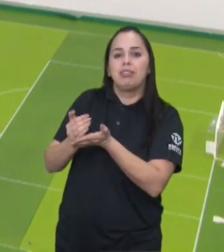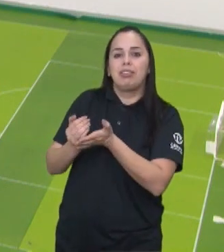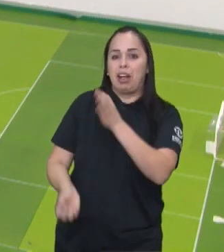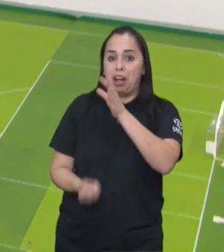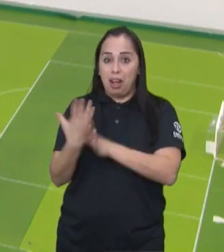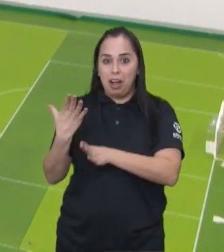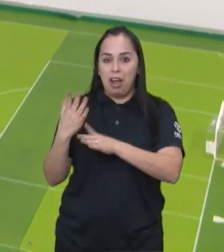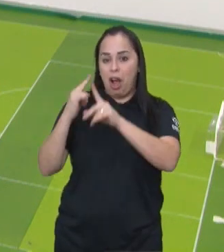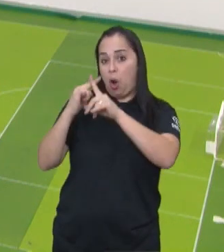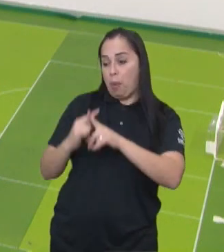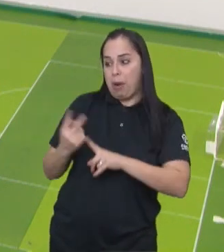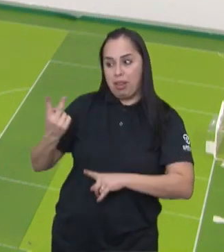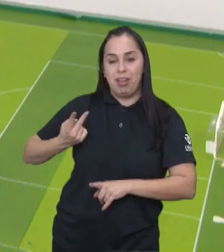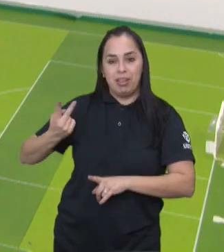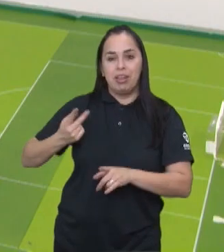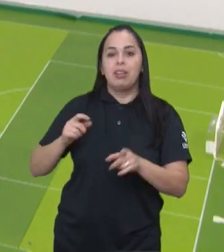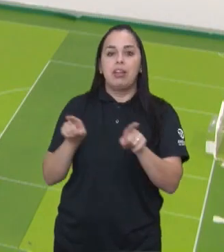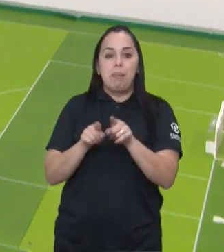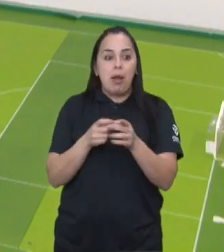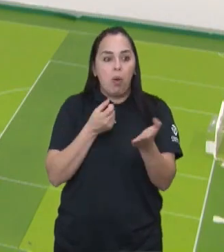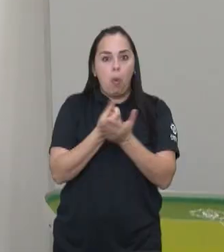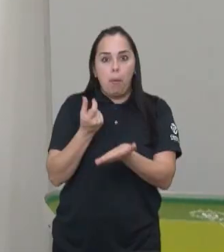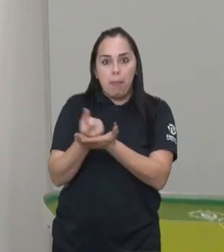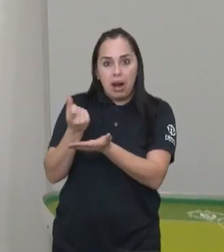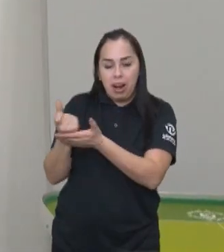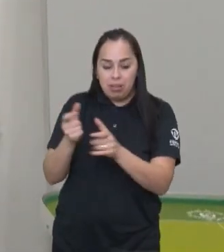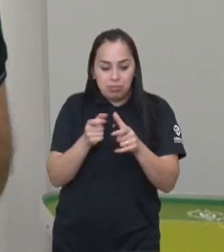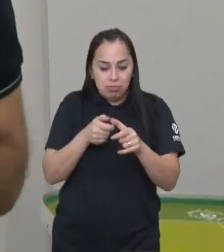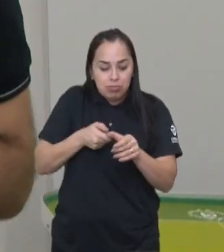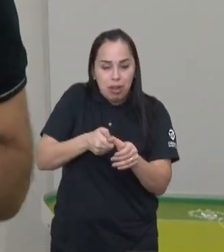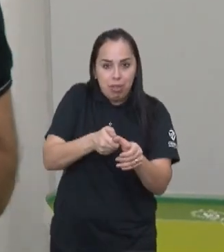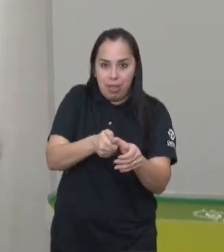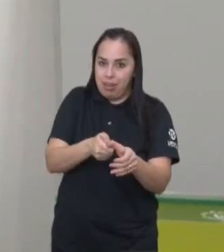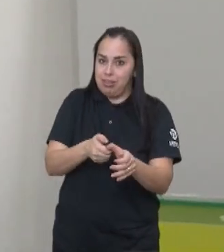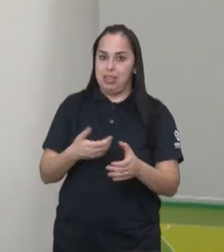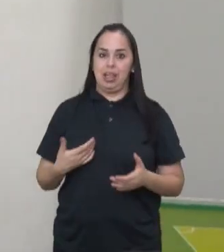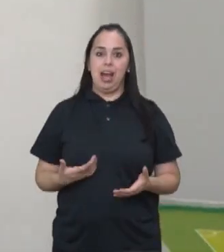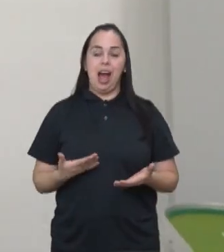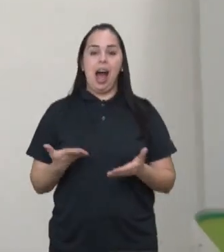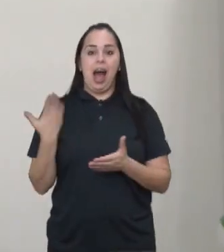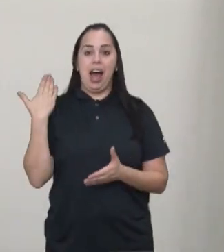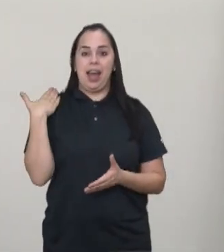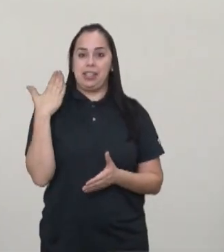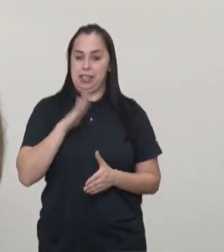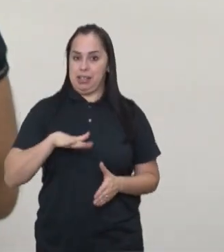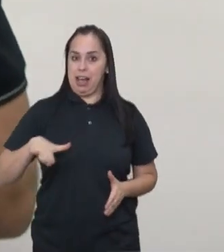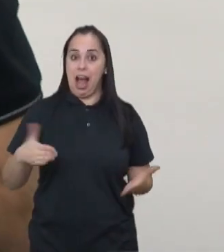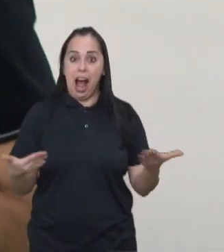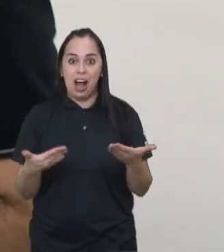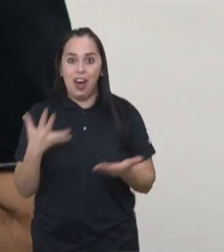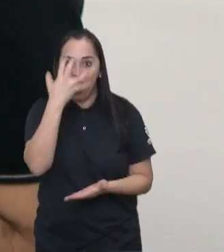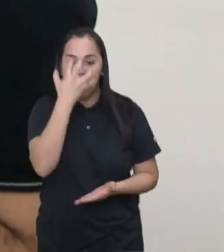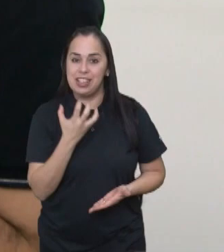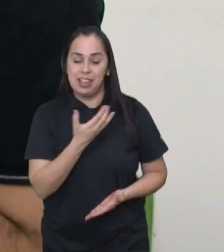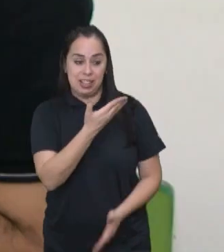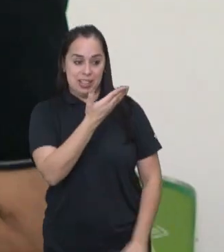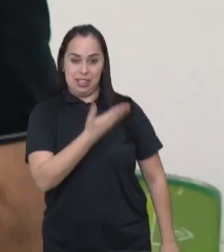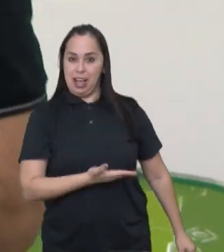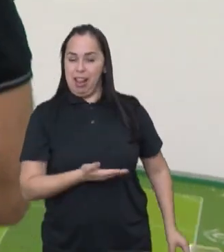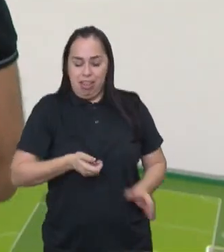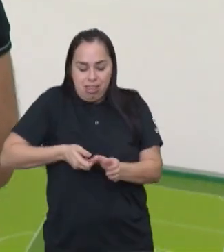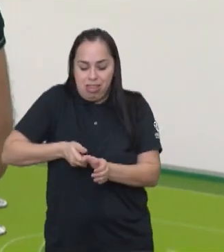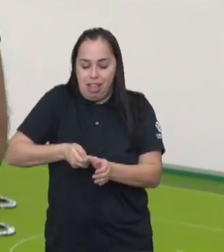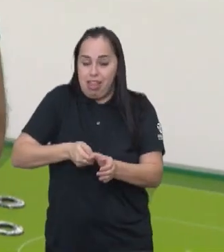fazer competições entre nós e comprar mais times. Mas o que era uma brincadeira de criança virou coisa séria e o Tonil se tornou um